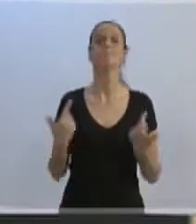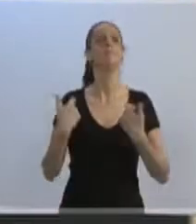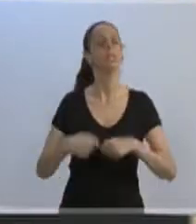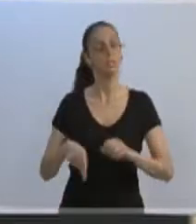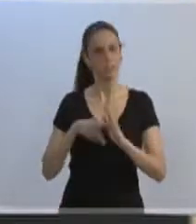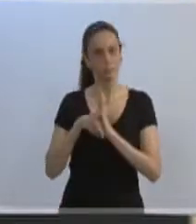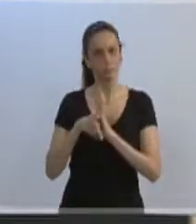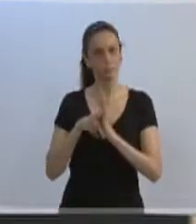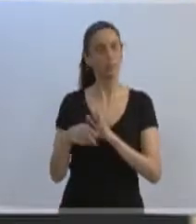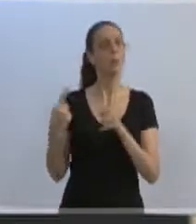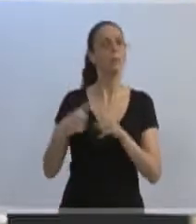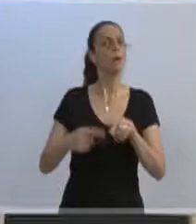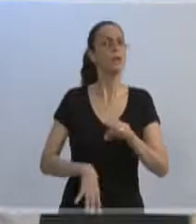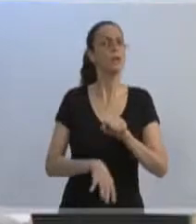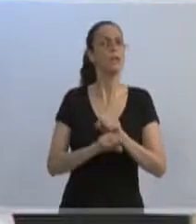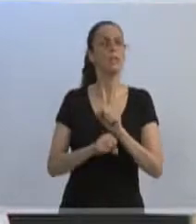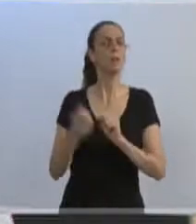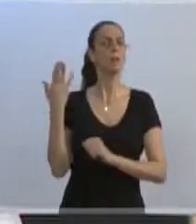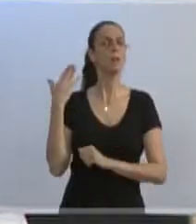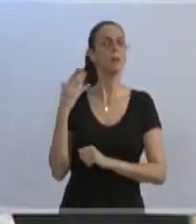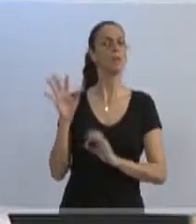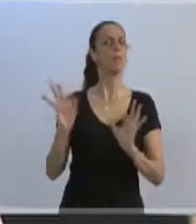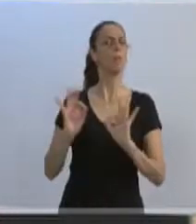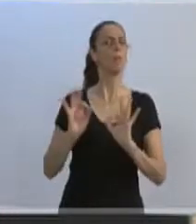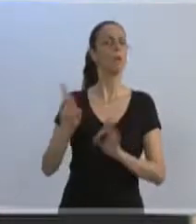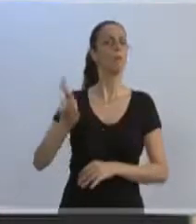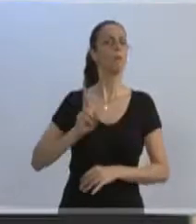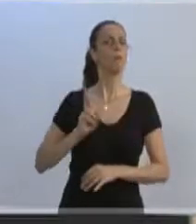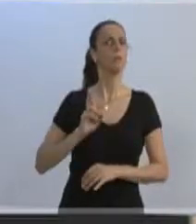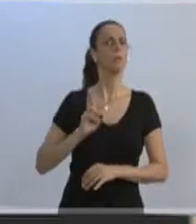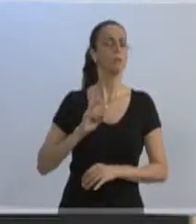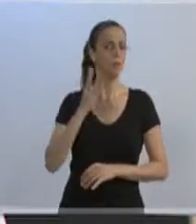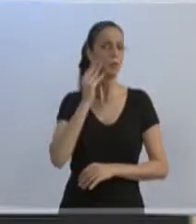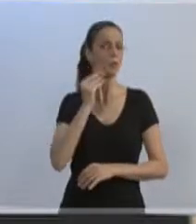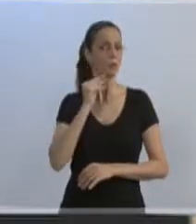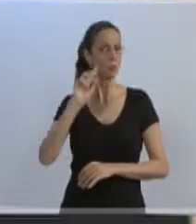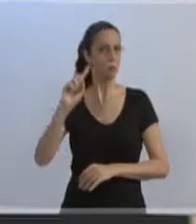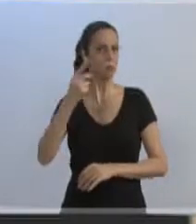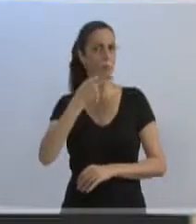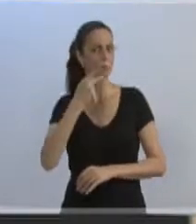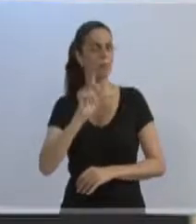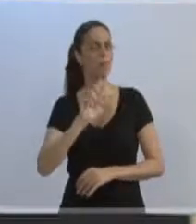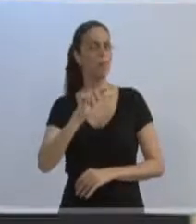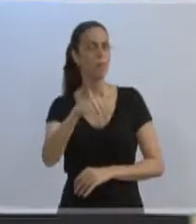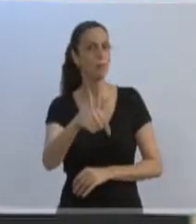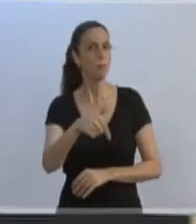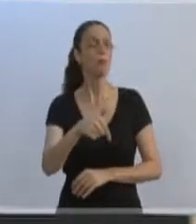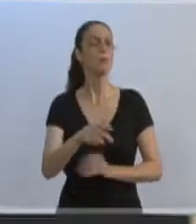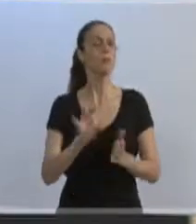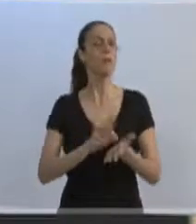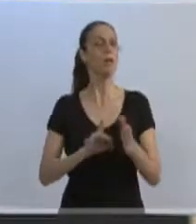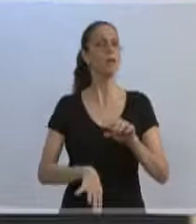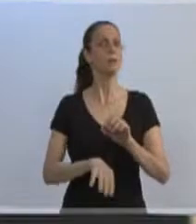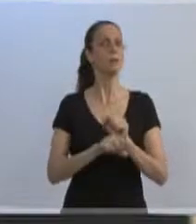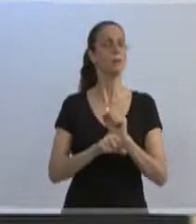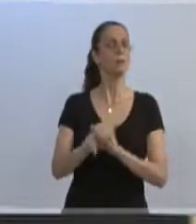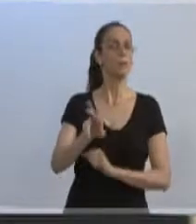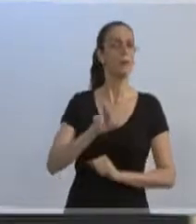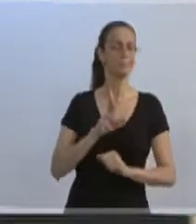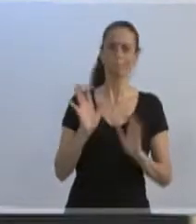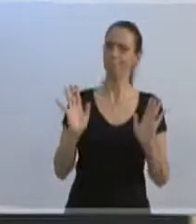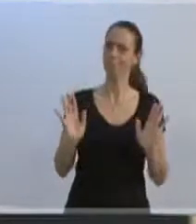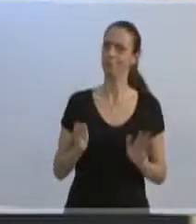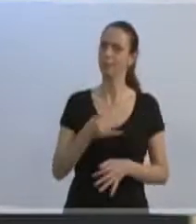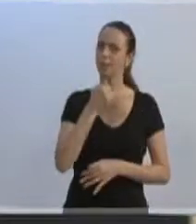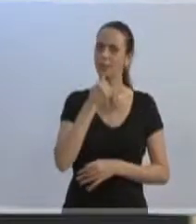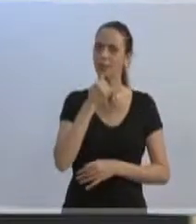porque o cetec não se manifestou antes só depois da manifestação do vereador gilson da nossa assinatura da cpi isso é lamentável tudo